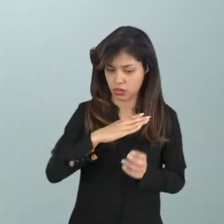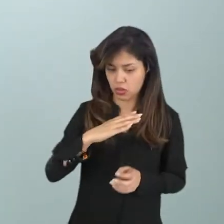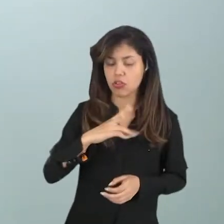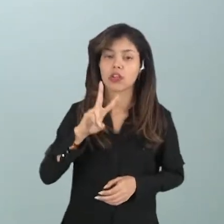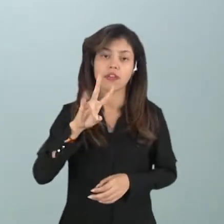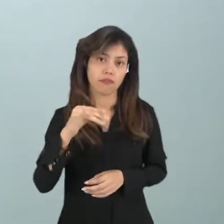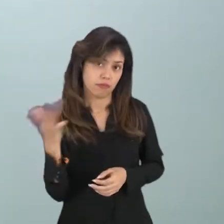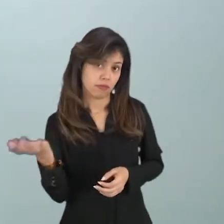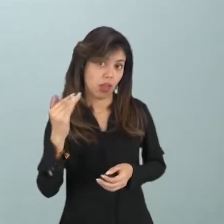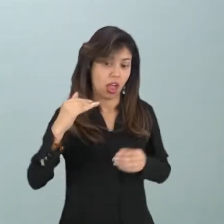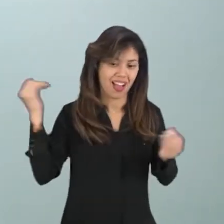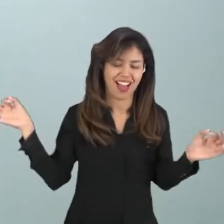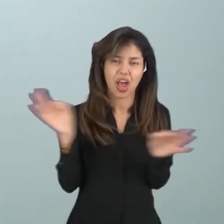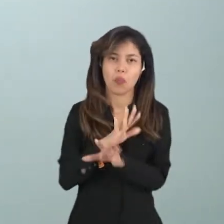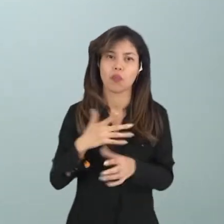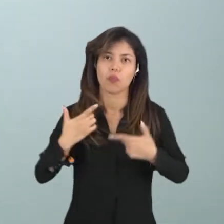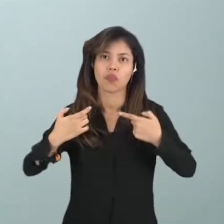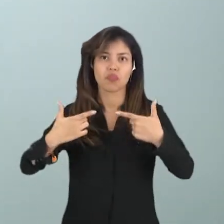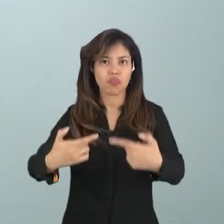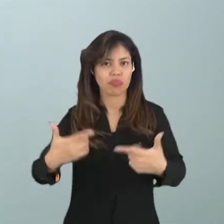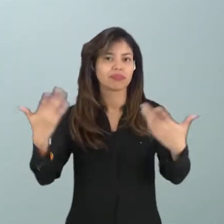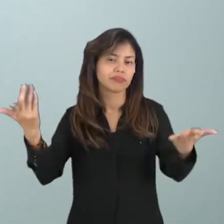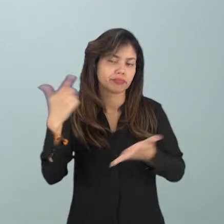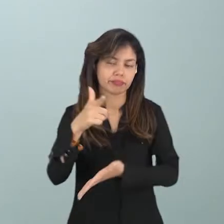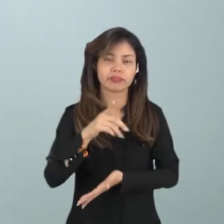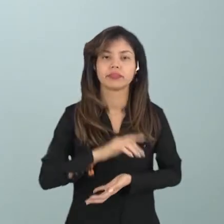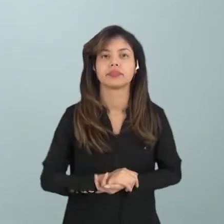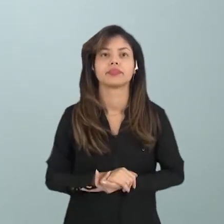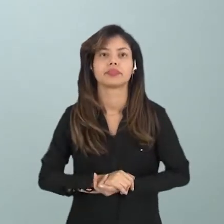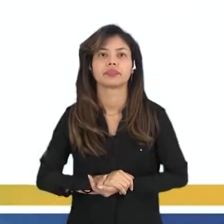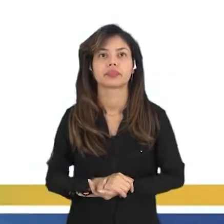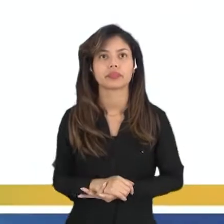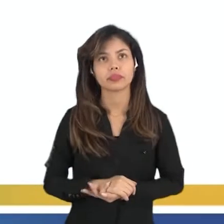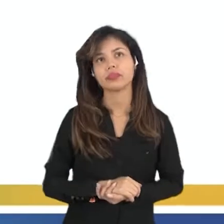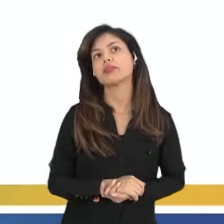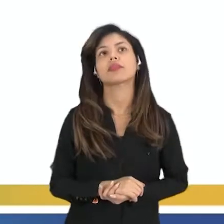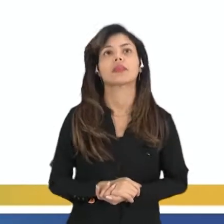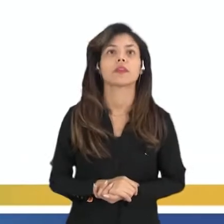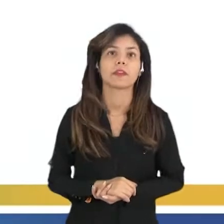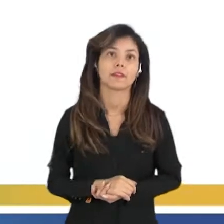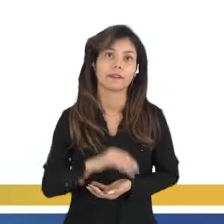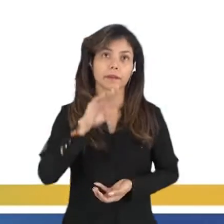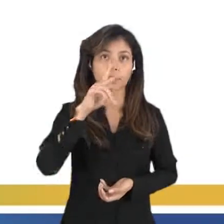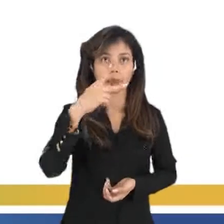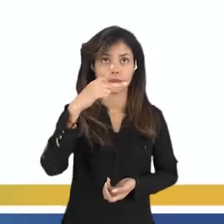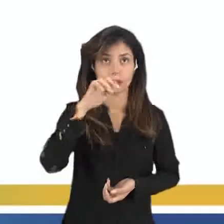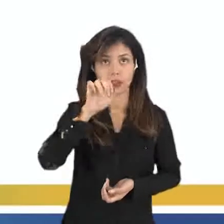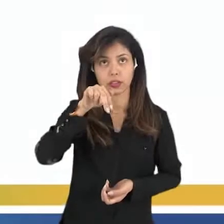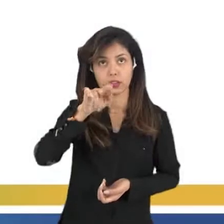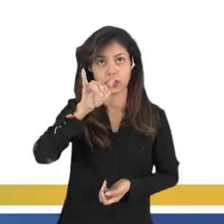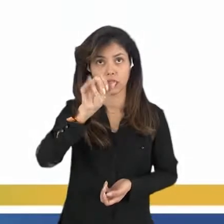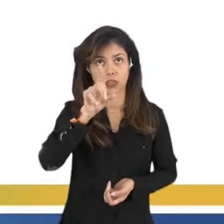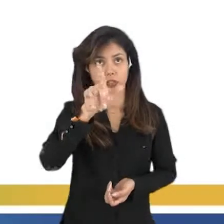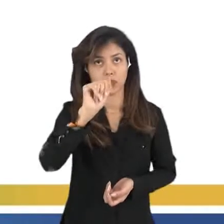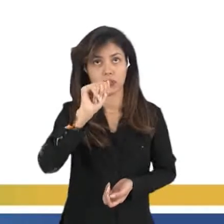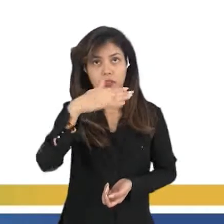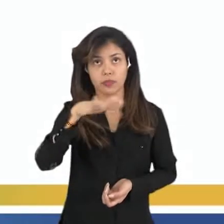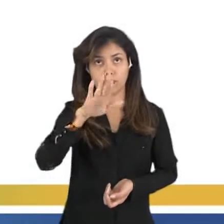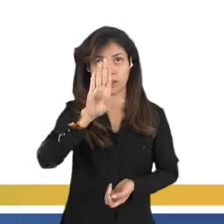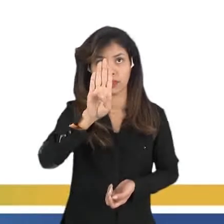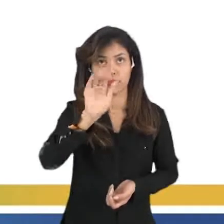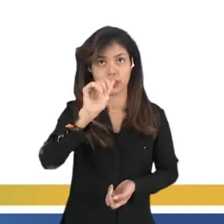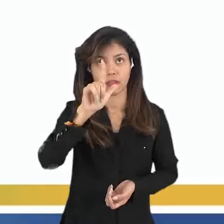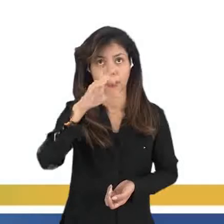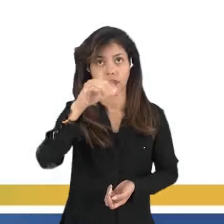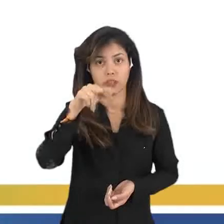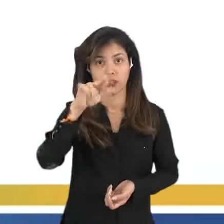se destruir, se autodestruir em função de questões religiosas. E aí temos a Península Balcânica, que também é um outro local